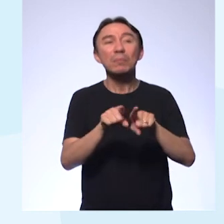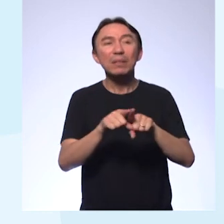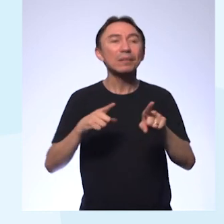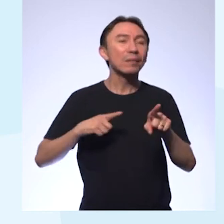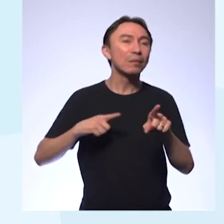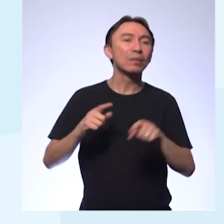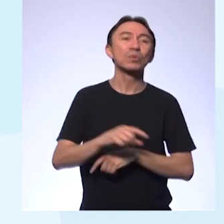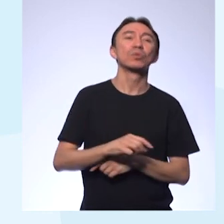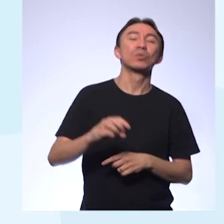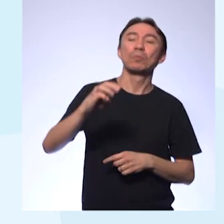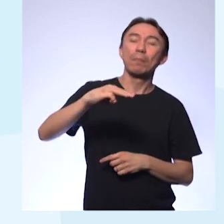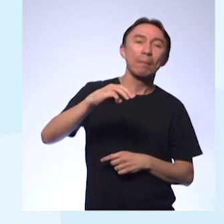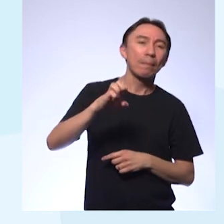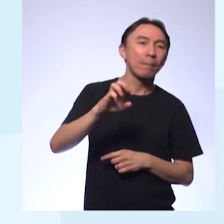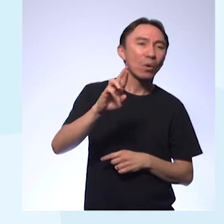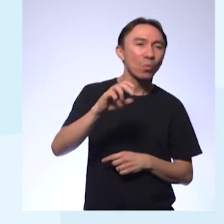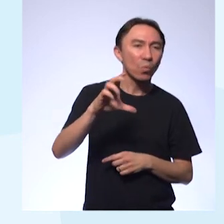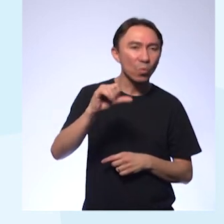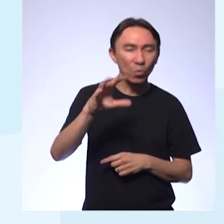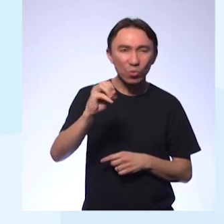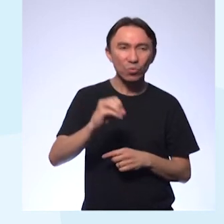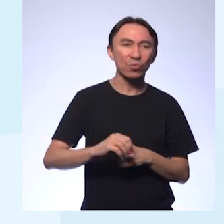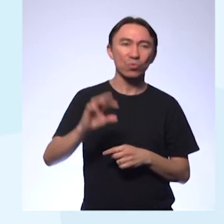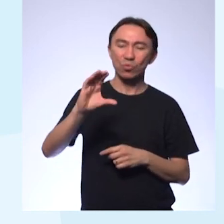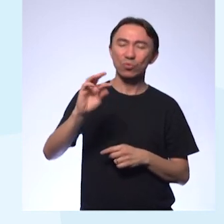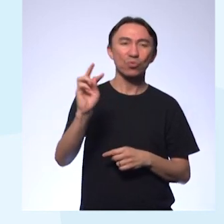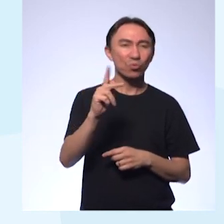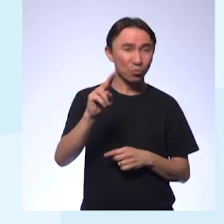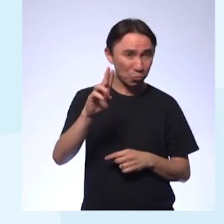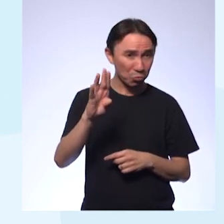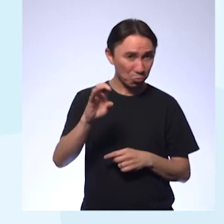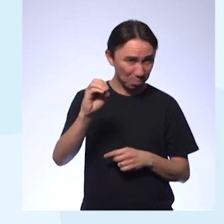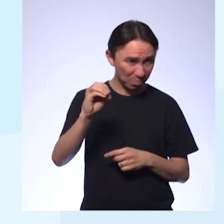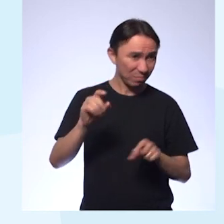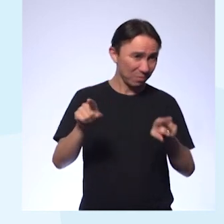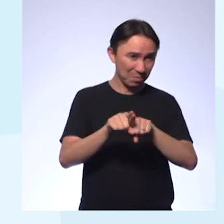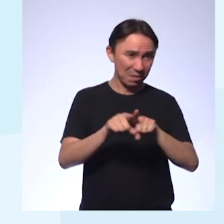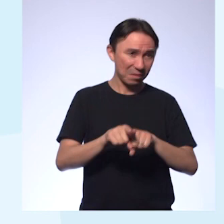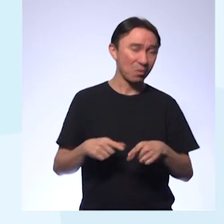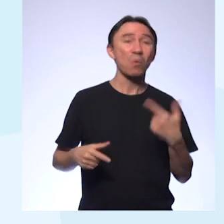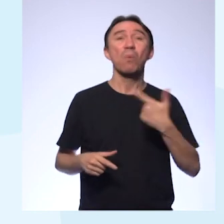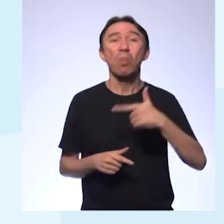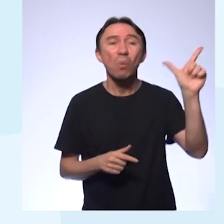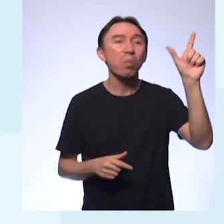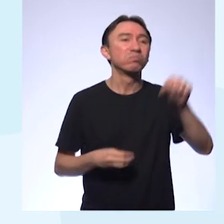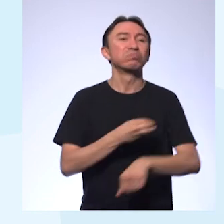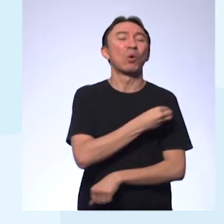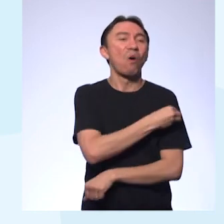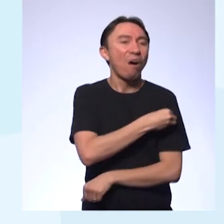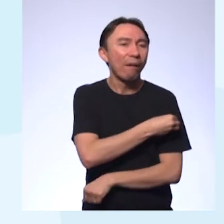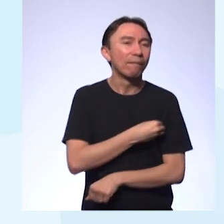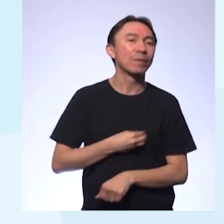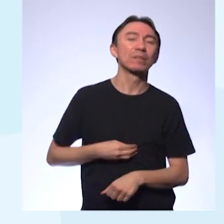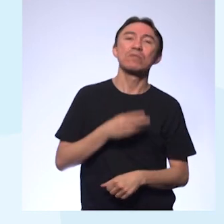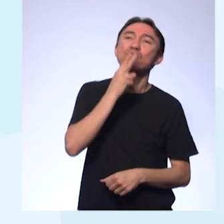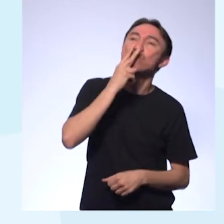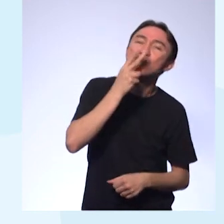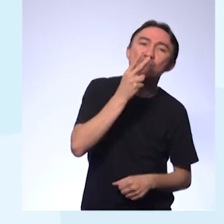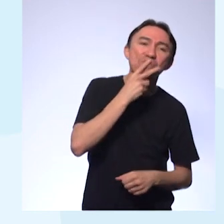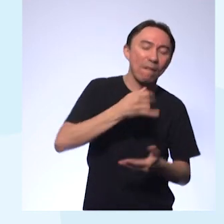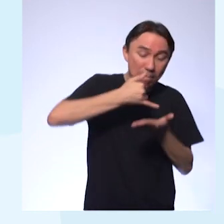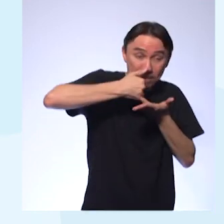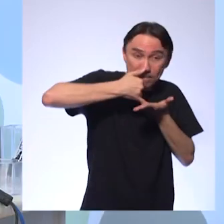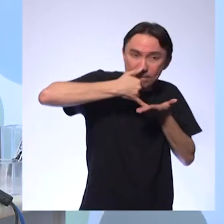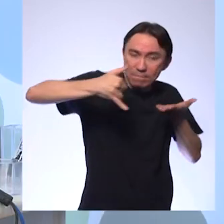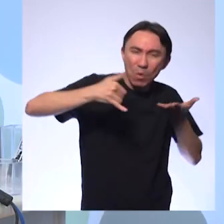químicas como mercúrio, chumbo, e outras drogas também que funcionam como teratogênico, que é o álcool, o fumo, cocaína, entre outras